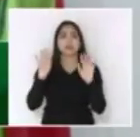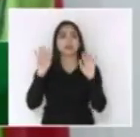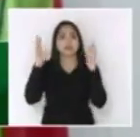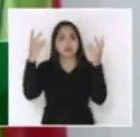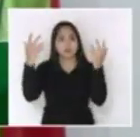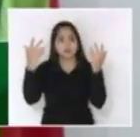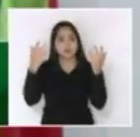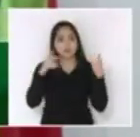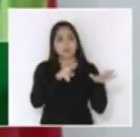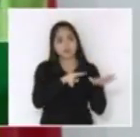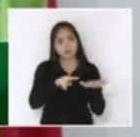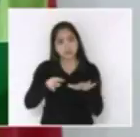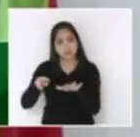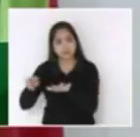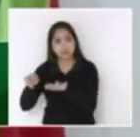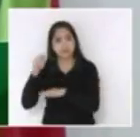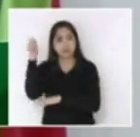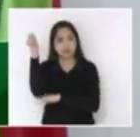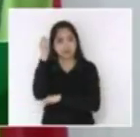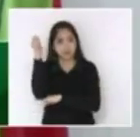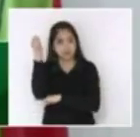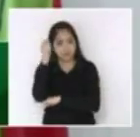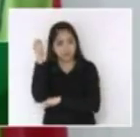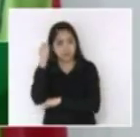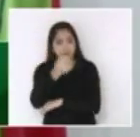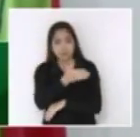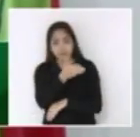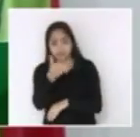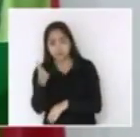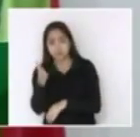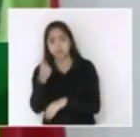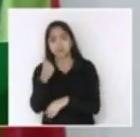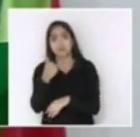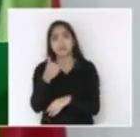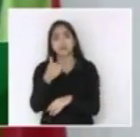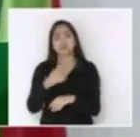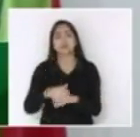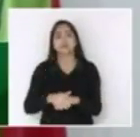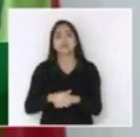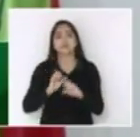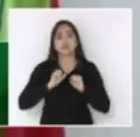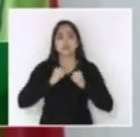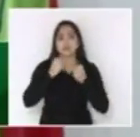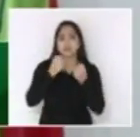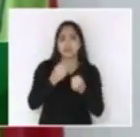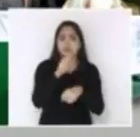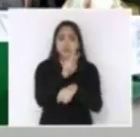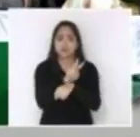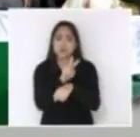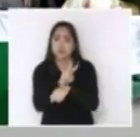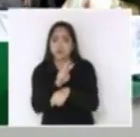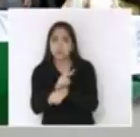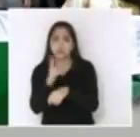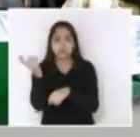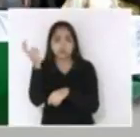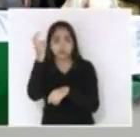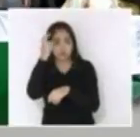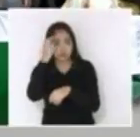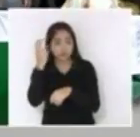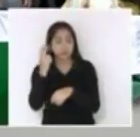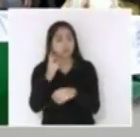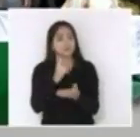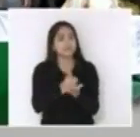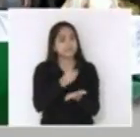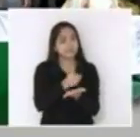à Semana Farroupilha. São eles que não só zelam e preservam a nossa cultura, mas que mantêm